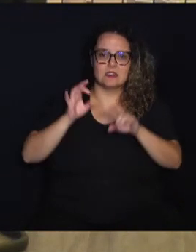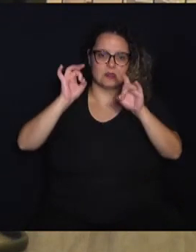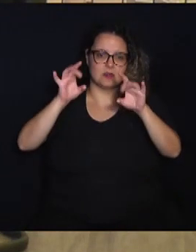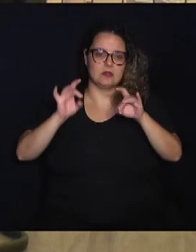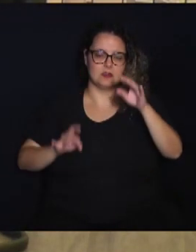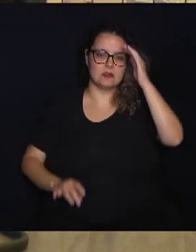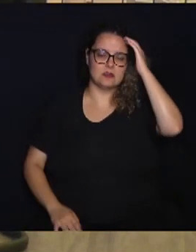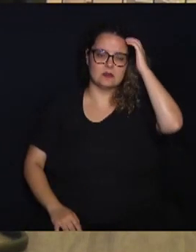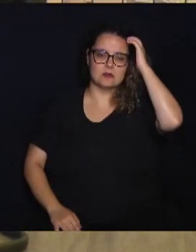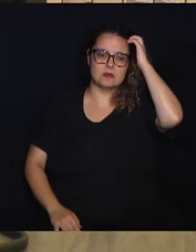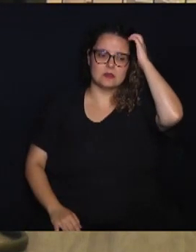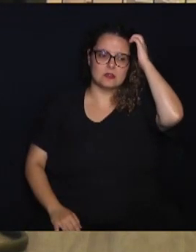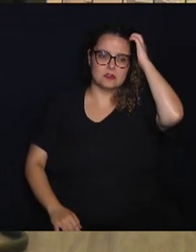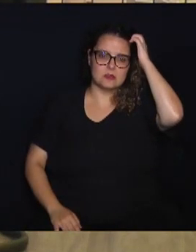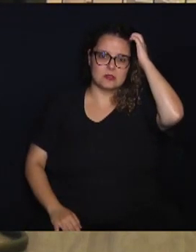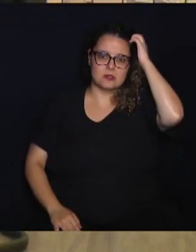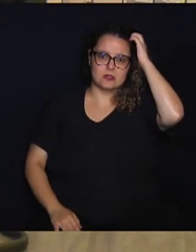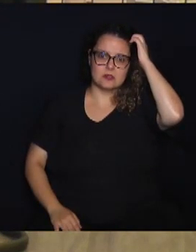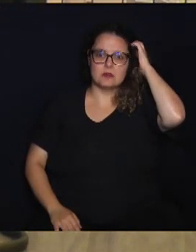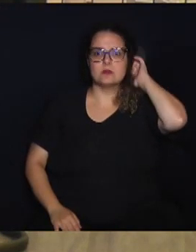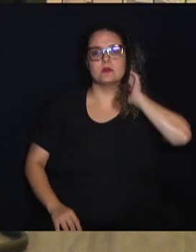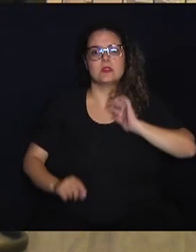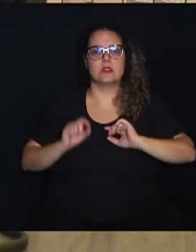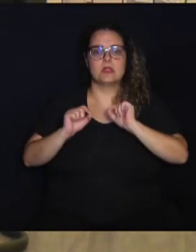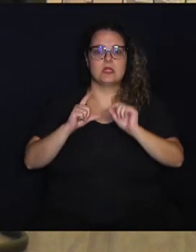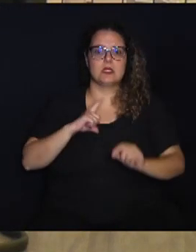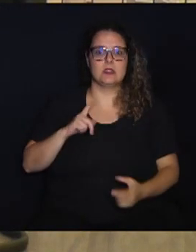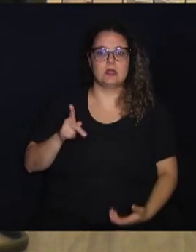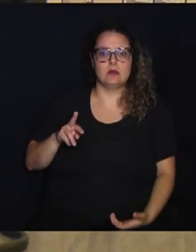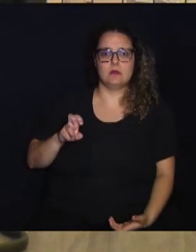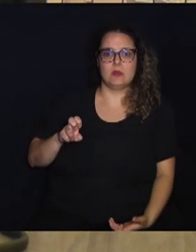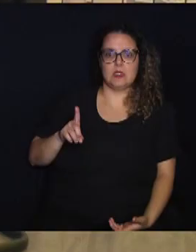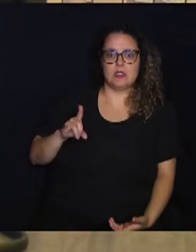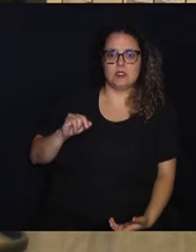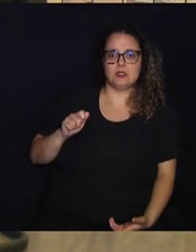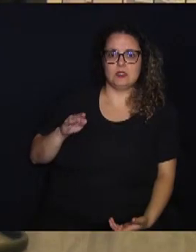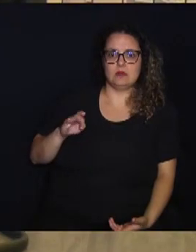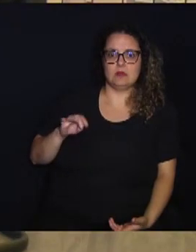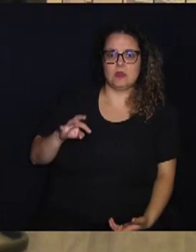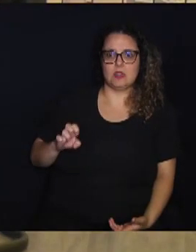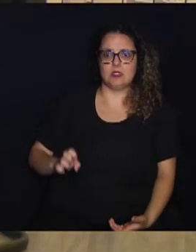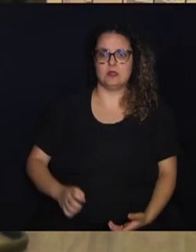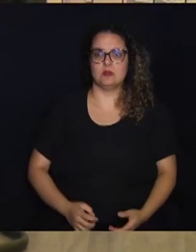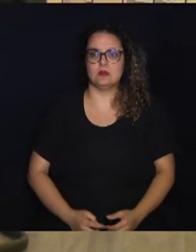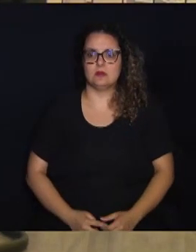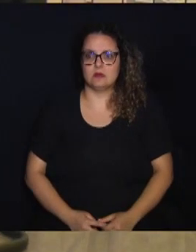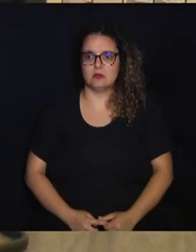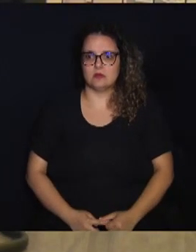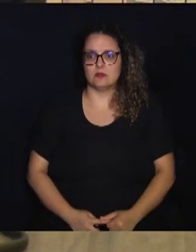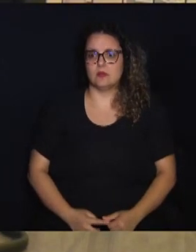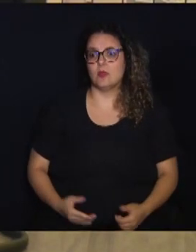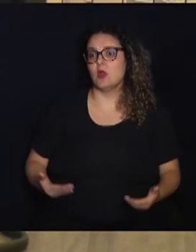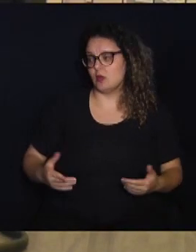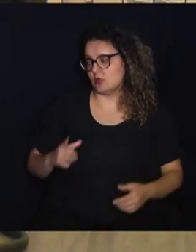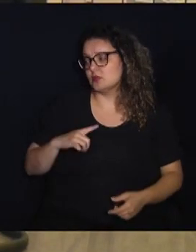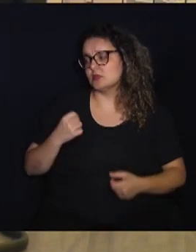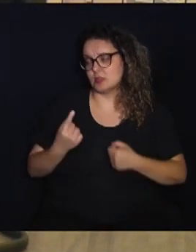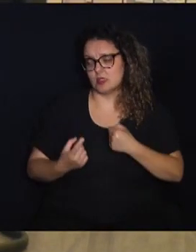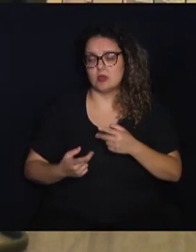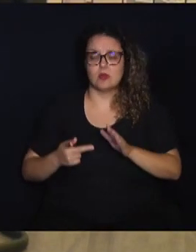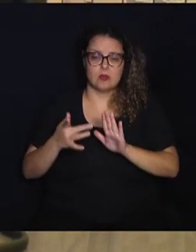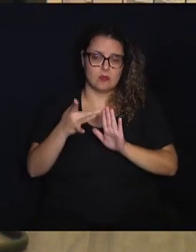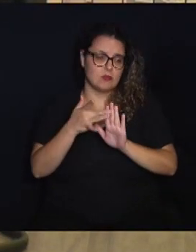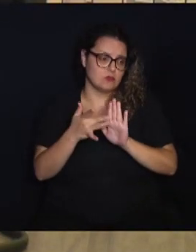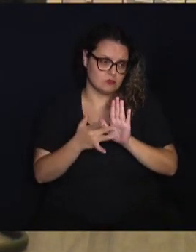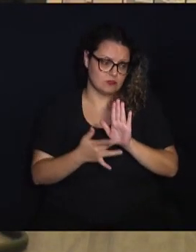específico para quem tem pré-diabetes? Quem responde? Hoje a gente tem alguns protocolos para